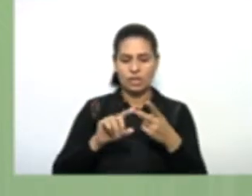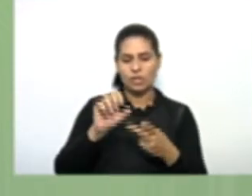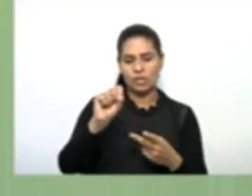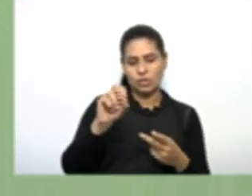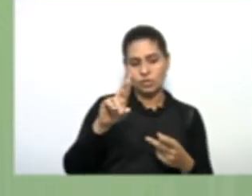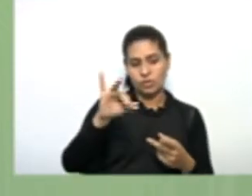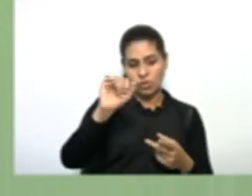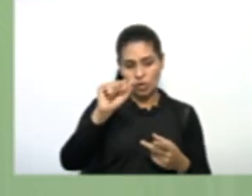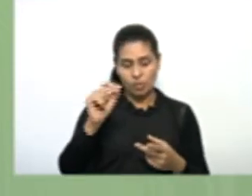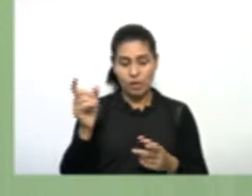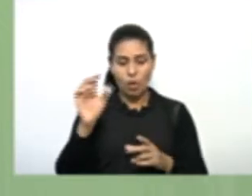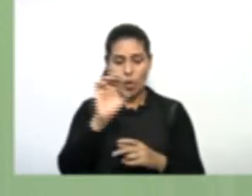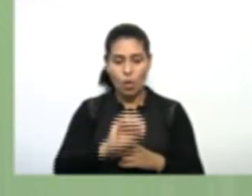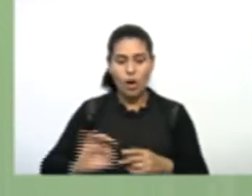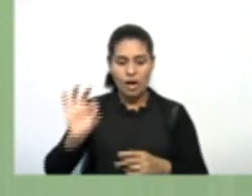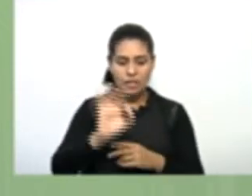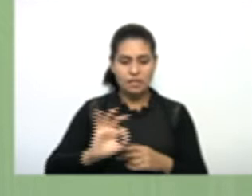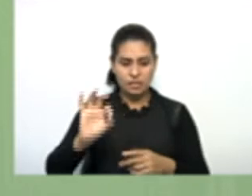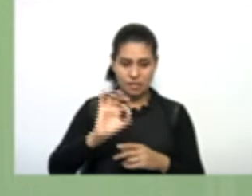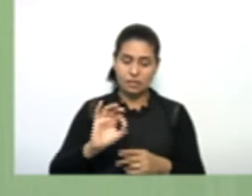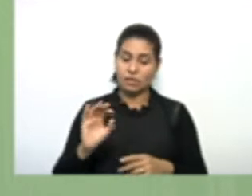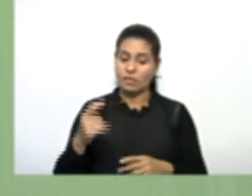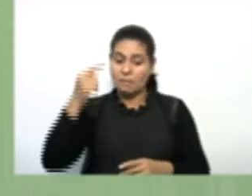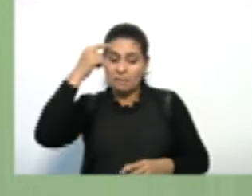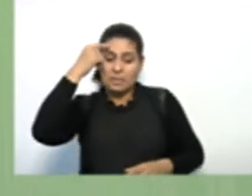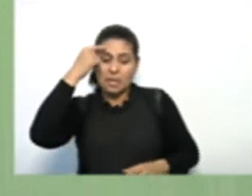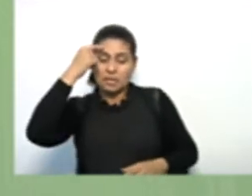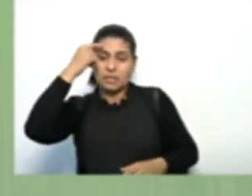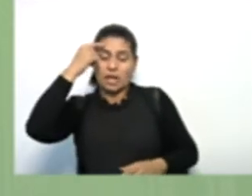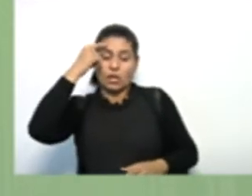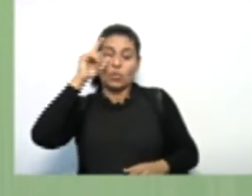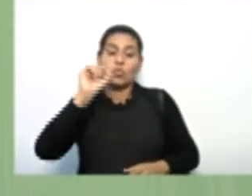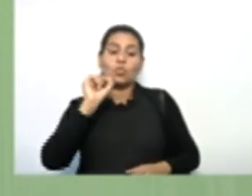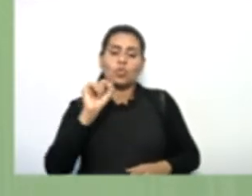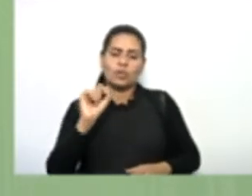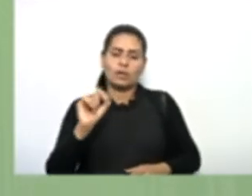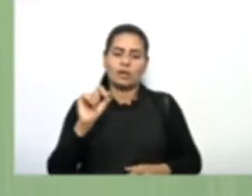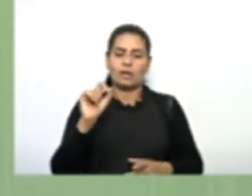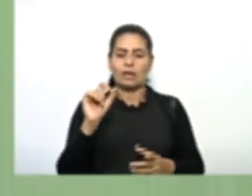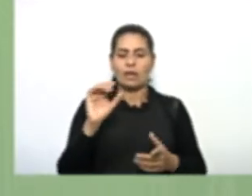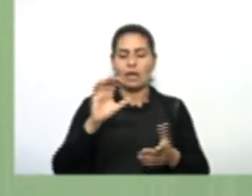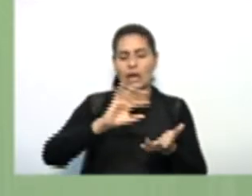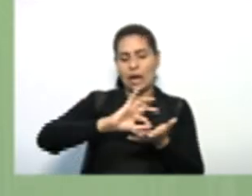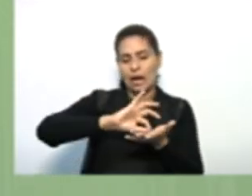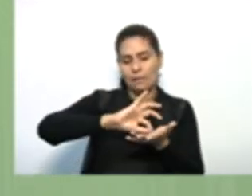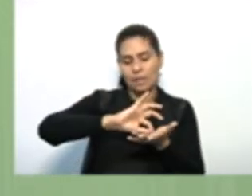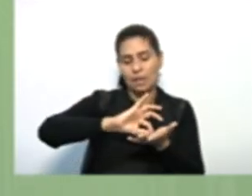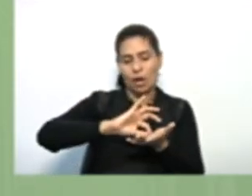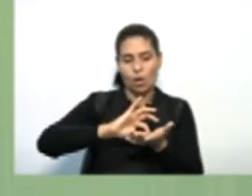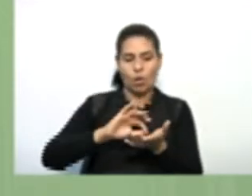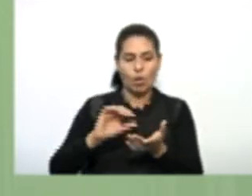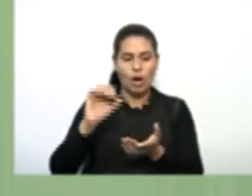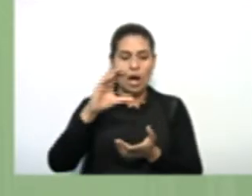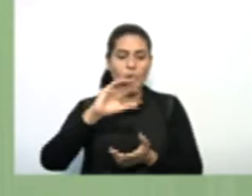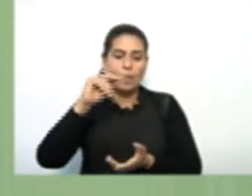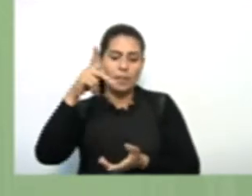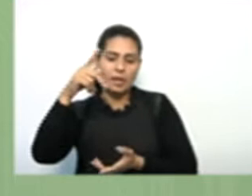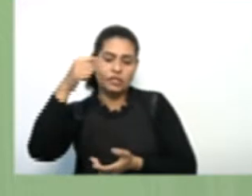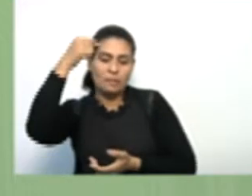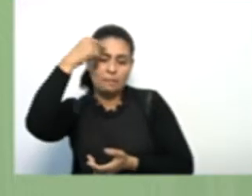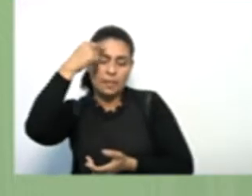fins lucrativos, elas vão valorizar o capital. Já as organizações cooperativas, elas valorizam as pessoas e o seu